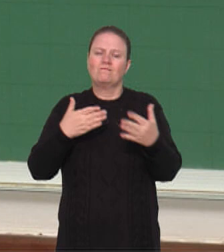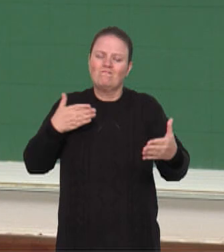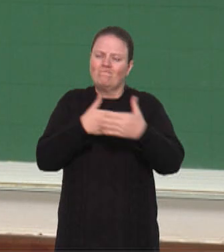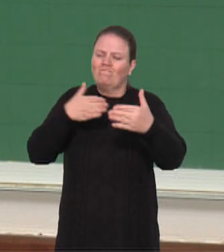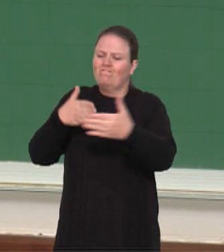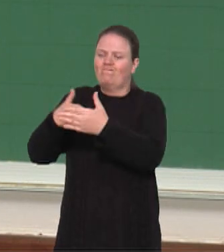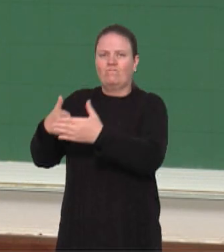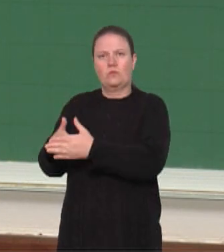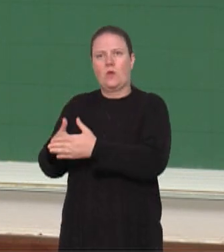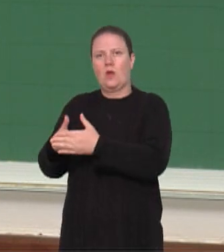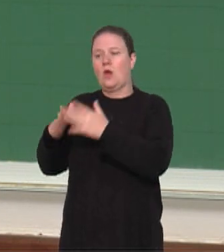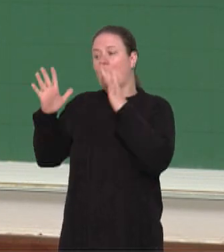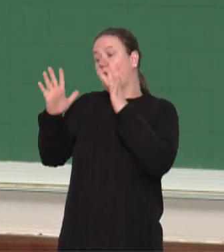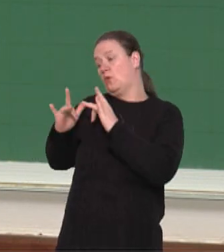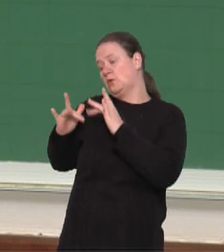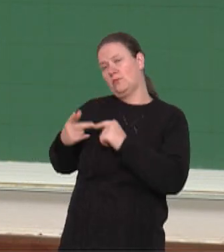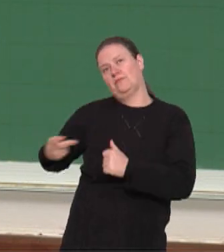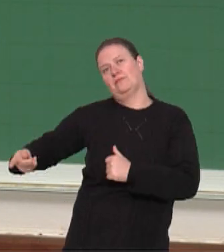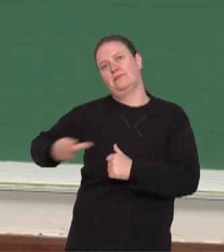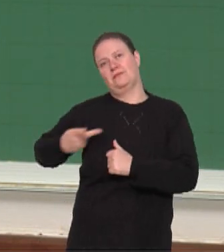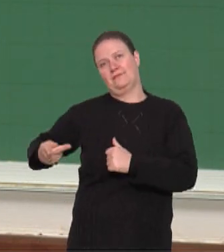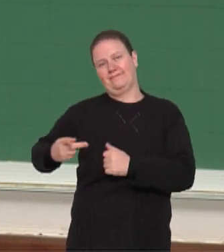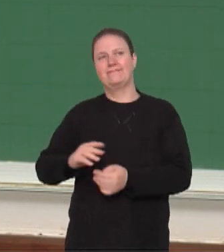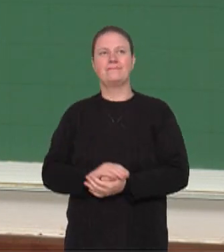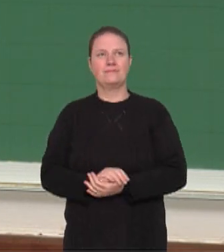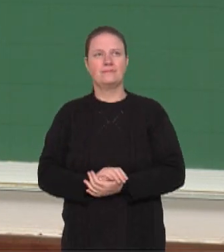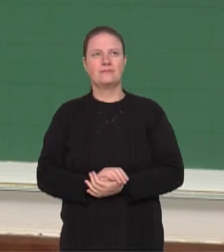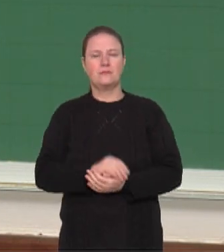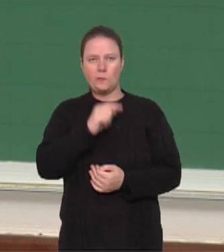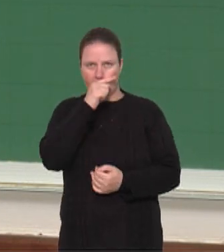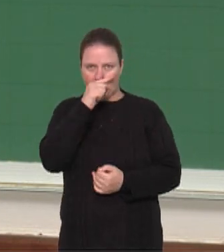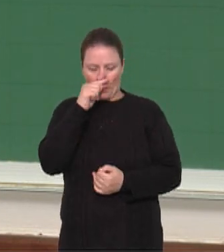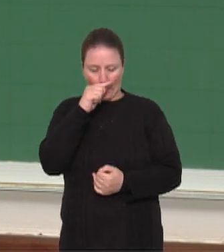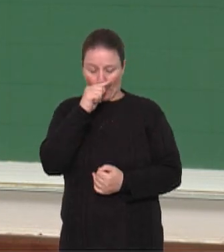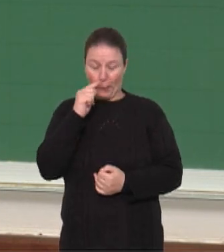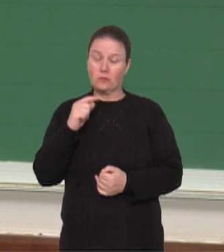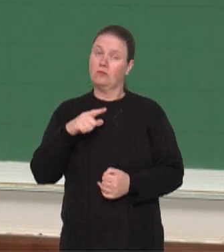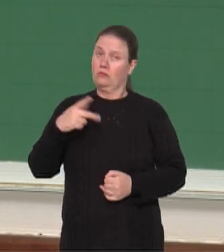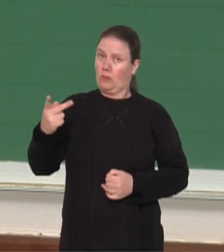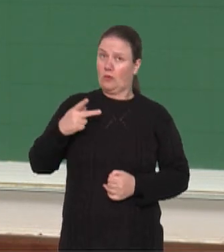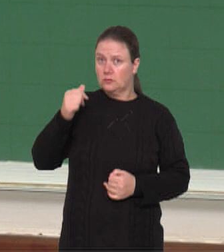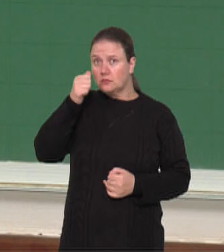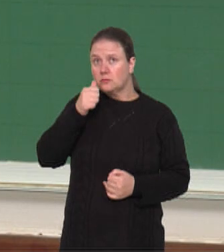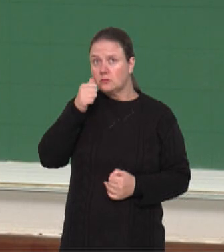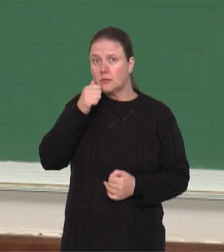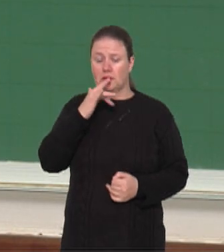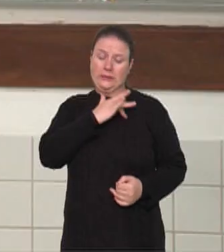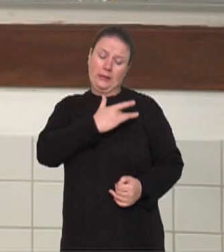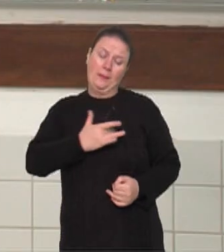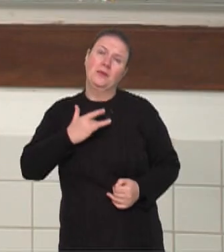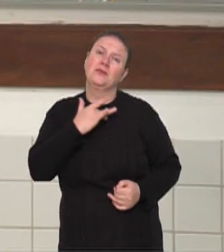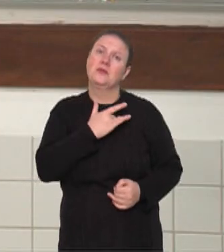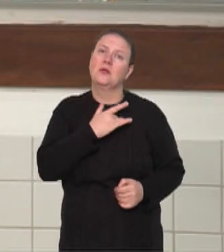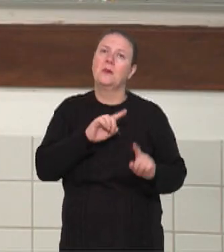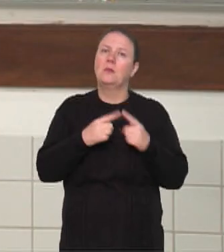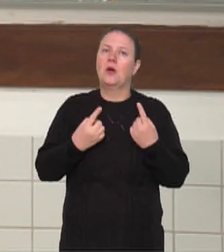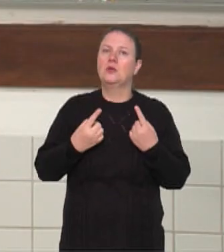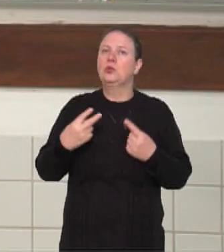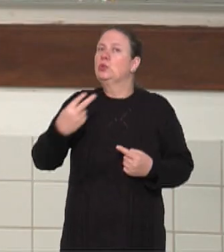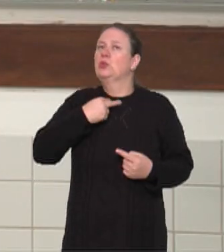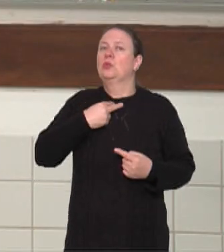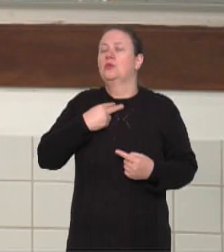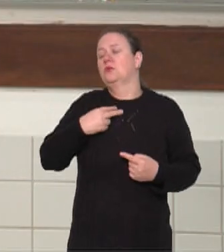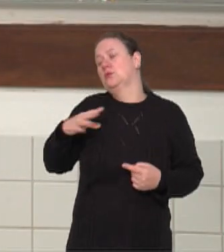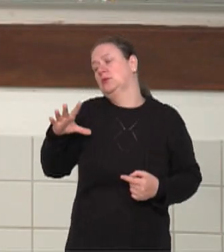impedia a paixão dos dois de se concretizarem, né? Então, Romeu e Julieta, embora apaixonados, não poderiam viver esse romance por conta de